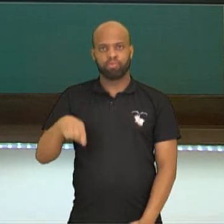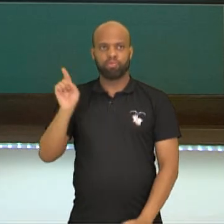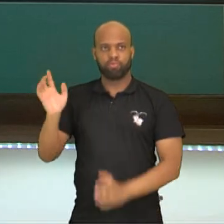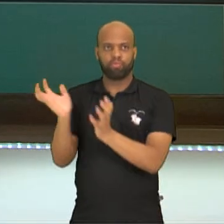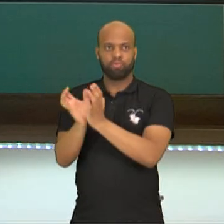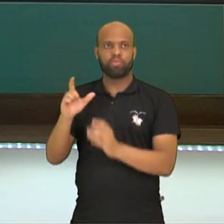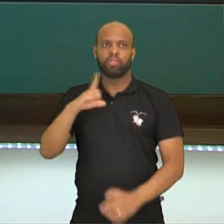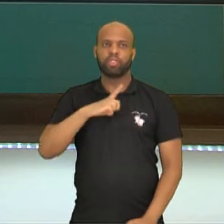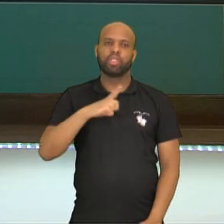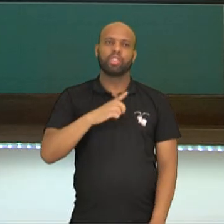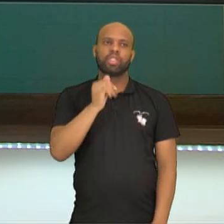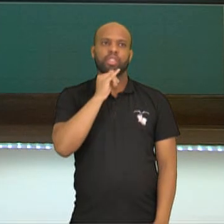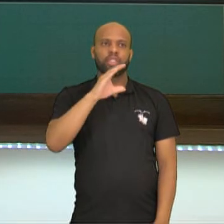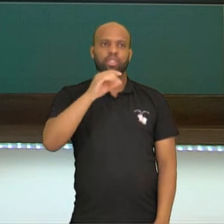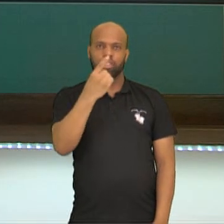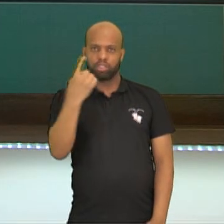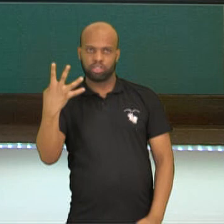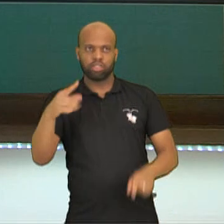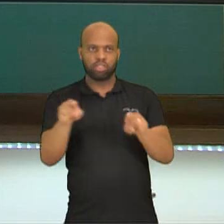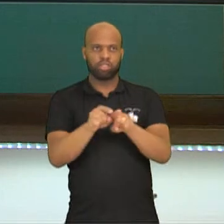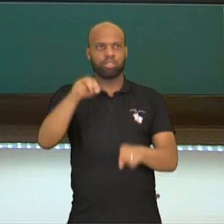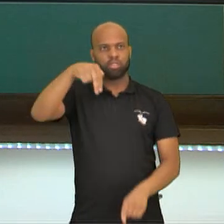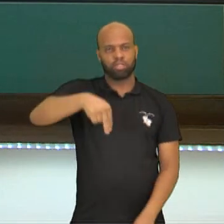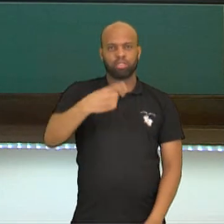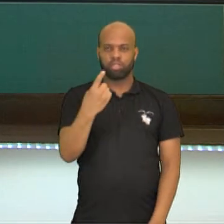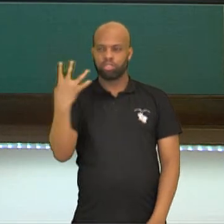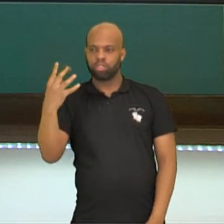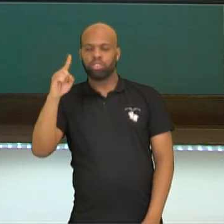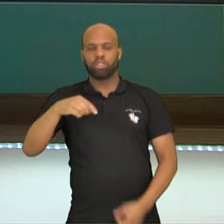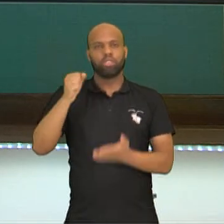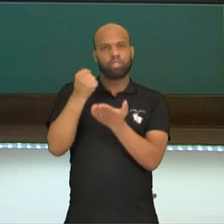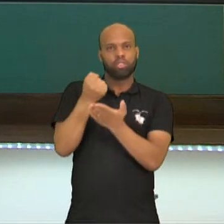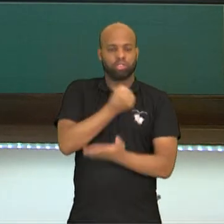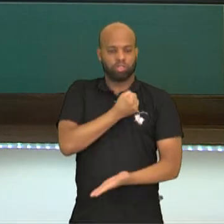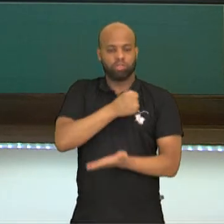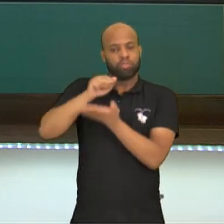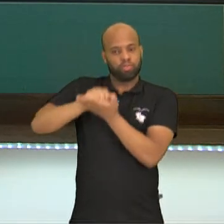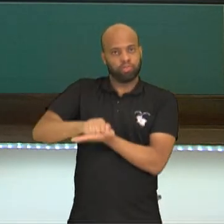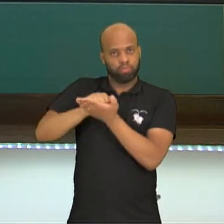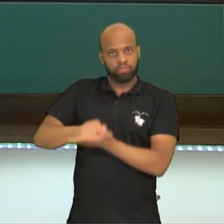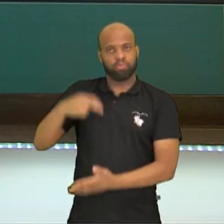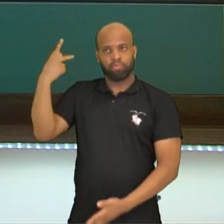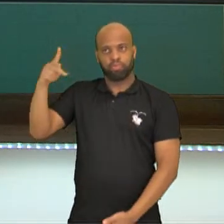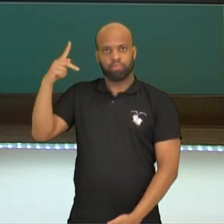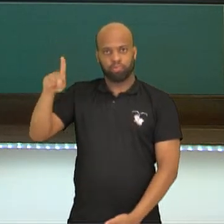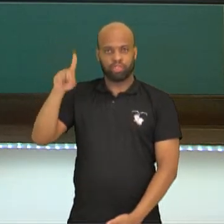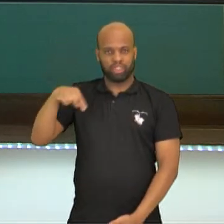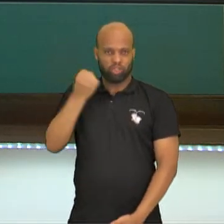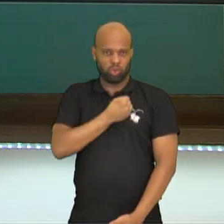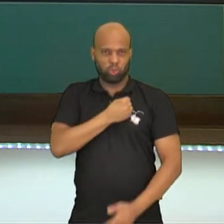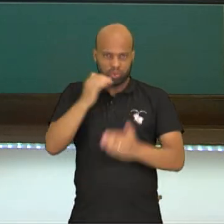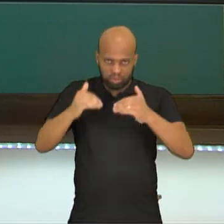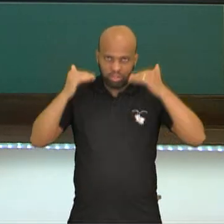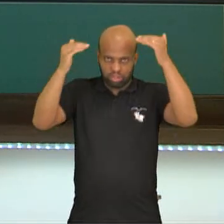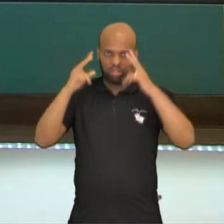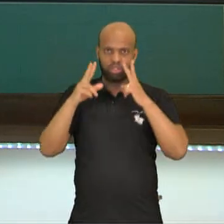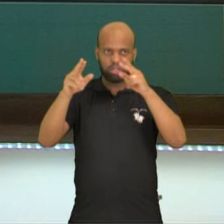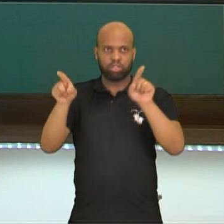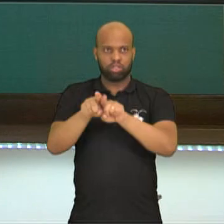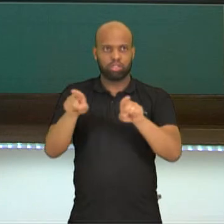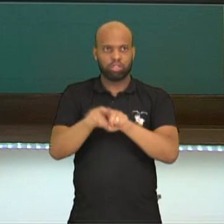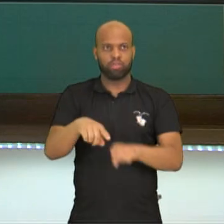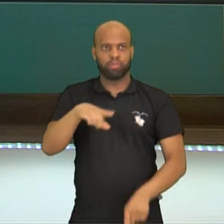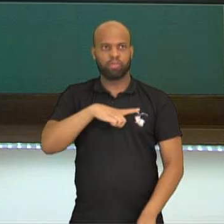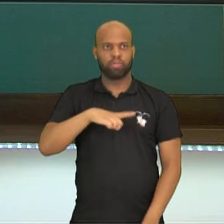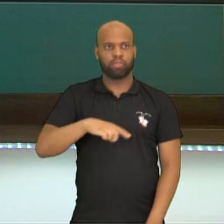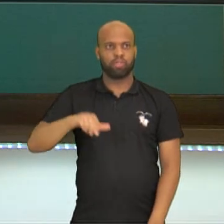exemplo, carbono 14, nitrogênio 14. Então, o número de massa deles que está representado em cima é igual. O argônio e o cálcio